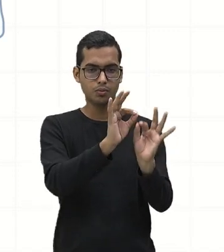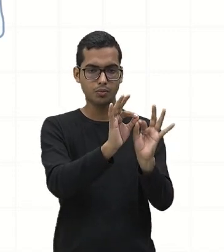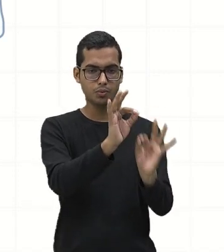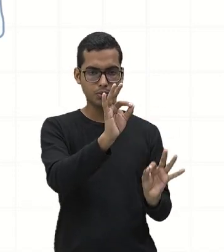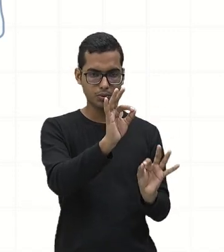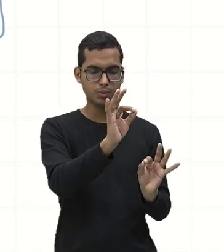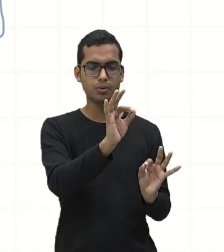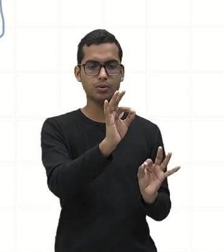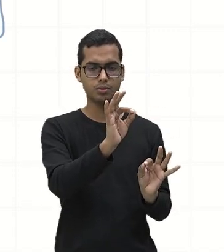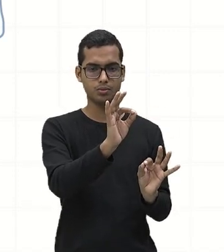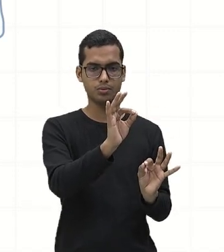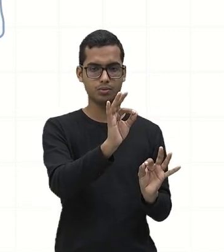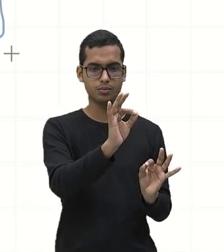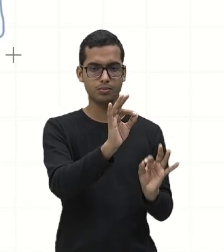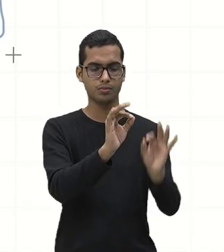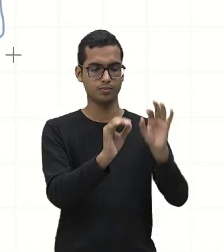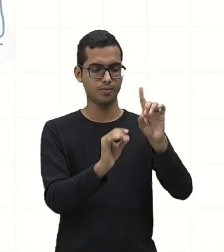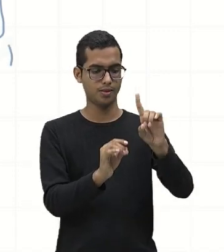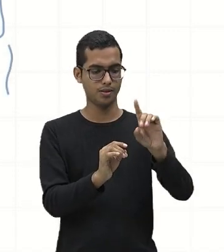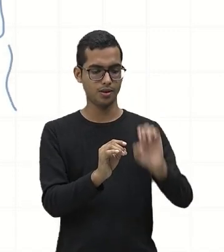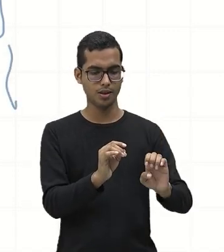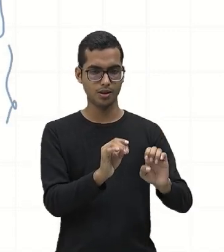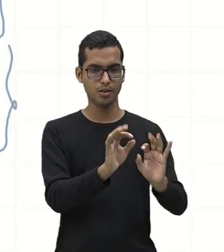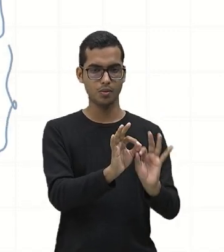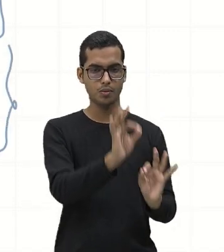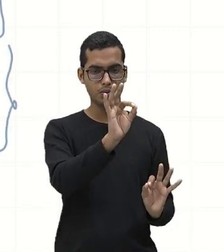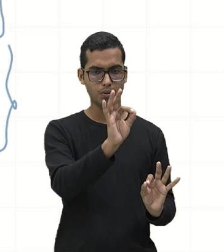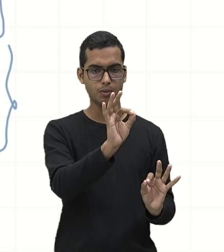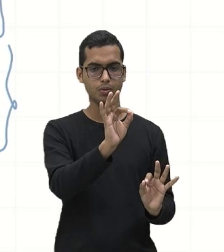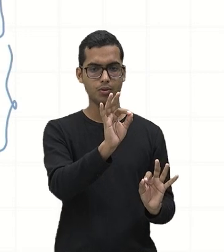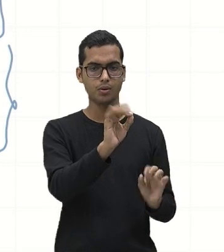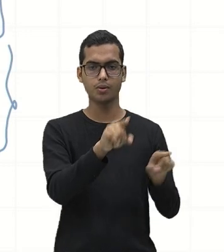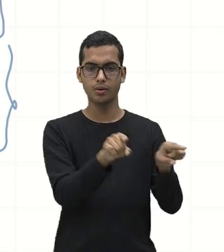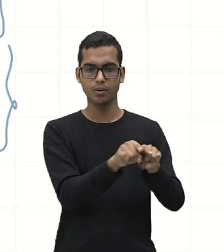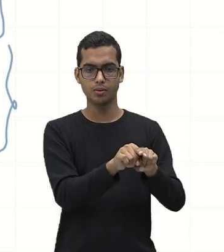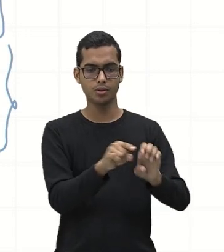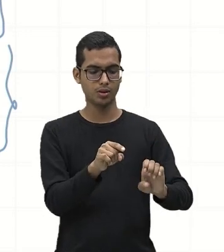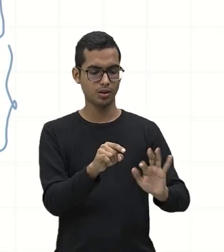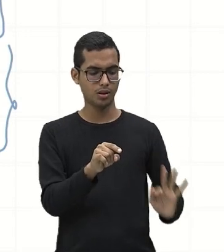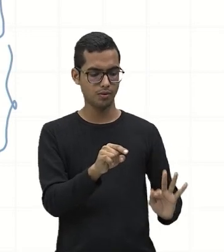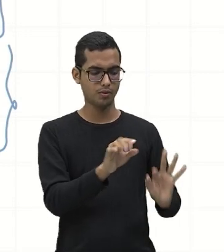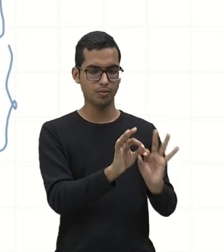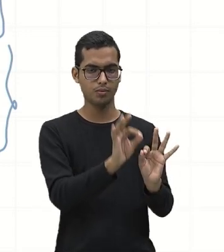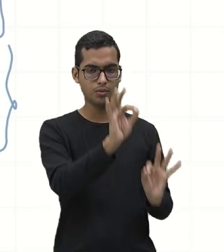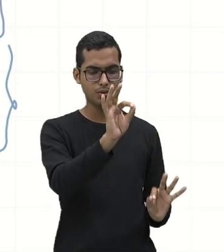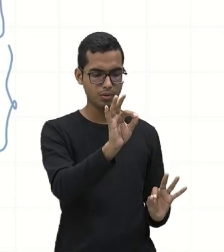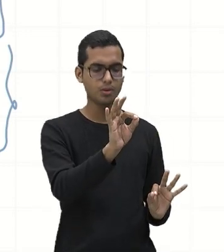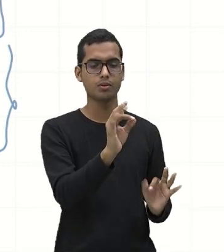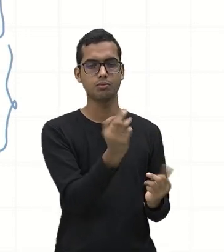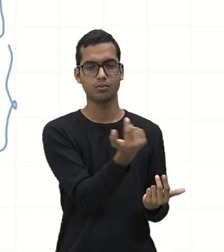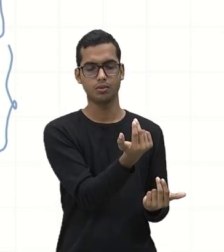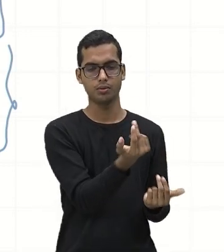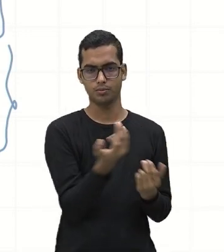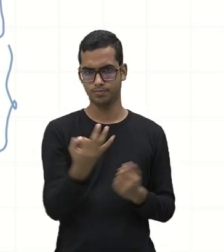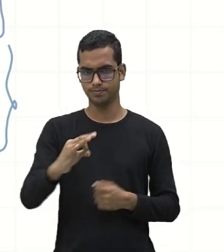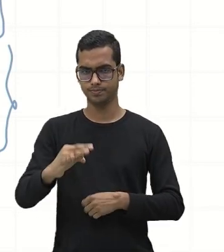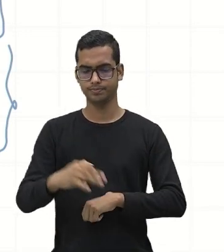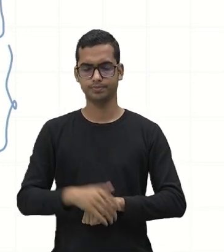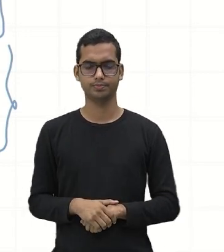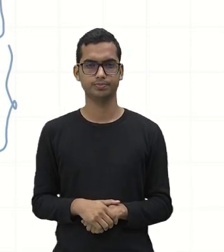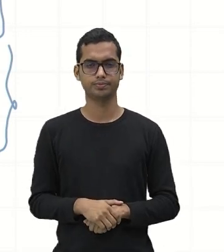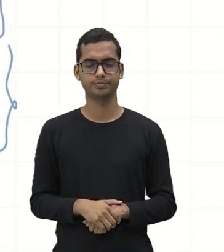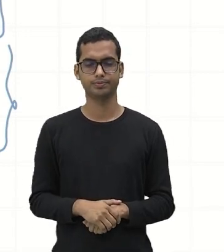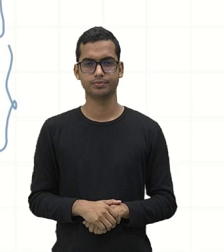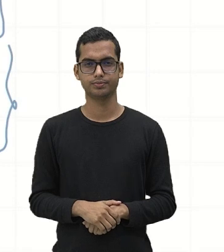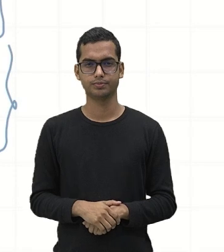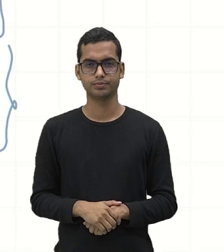primeira distância entre D e E, é proporcional a essa outra distância. Tudo bem? Tranquilo até aí?